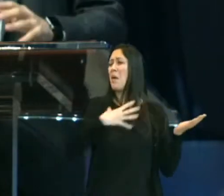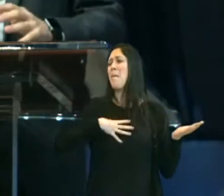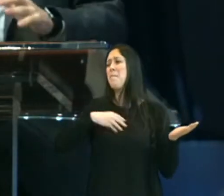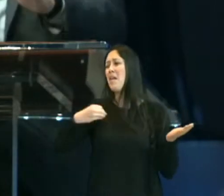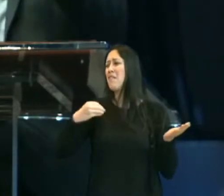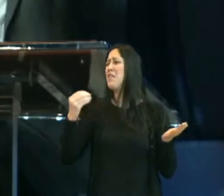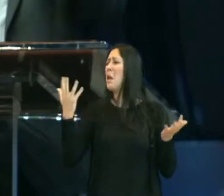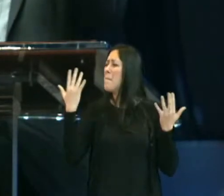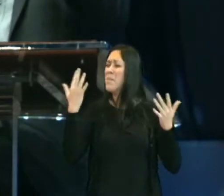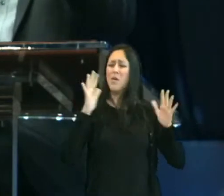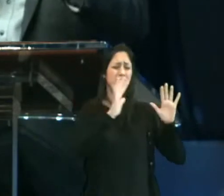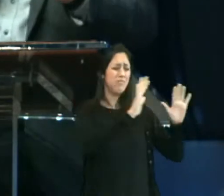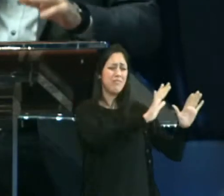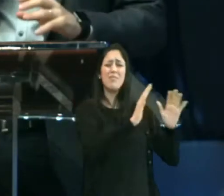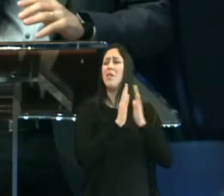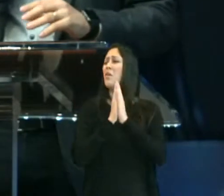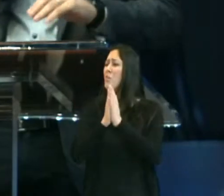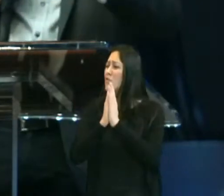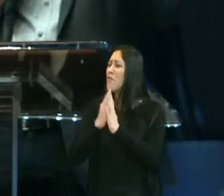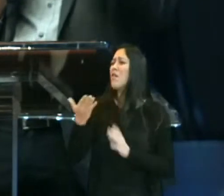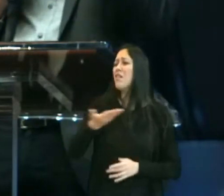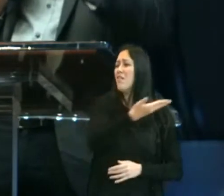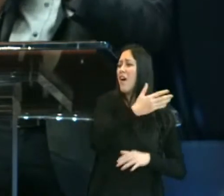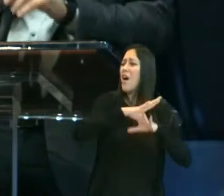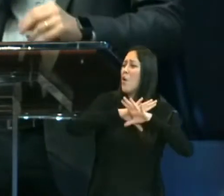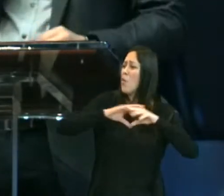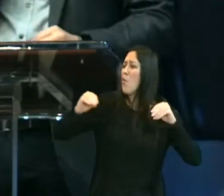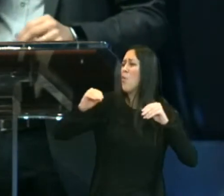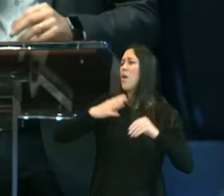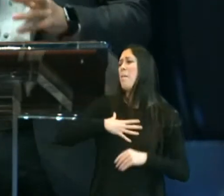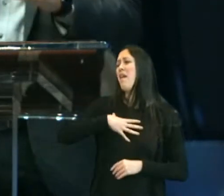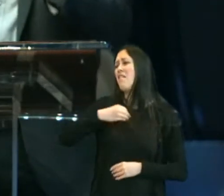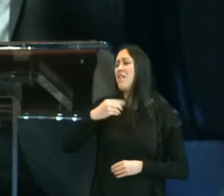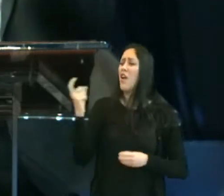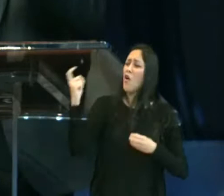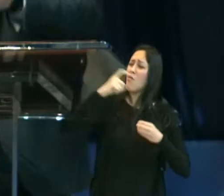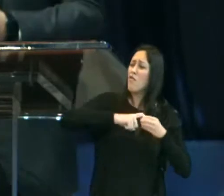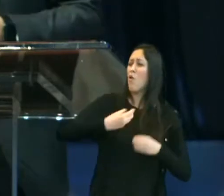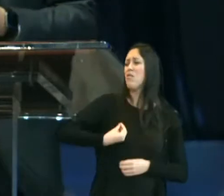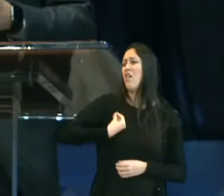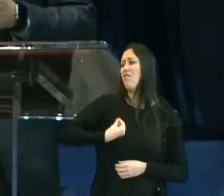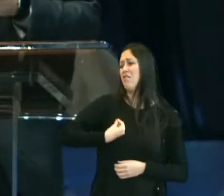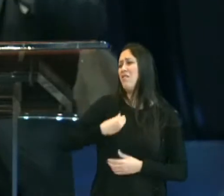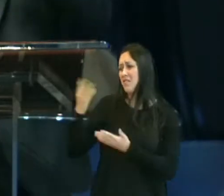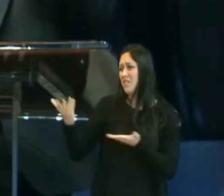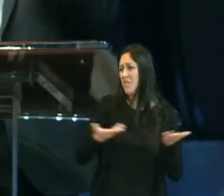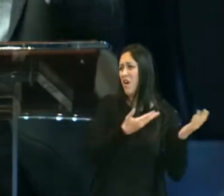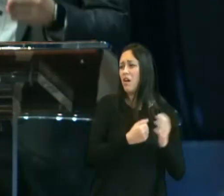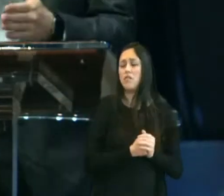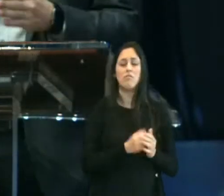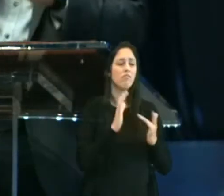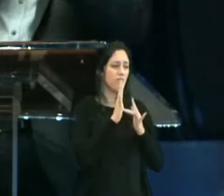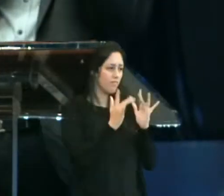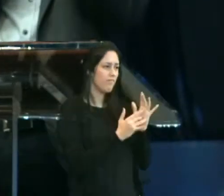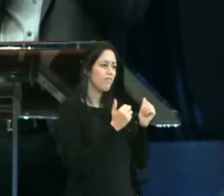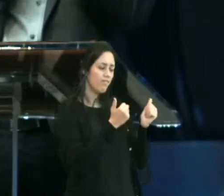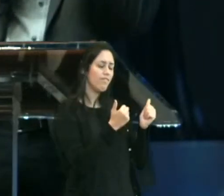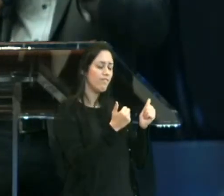ela, para que seja curada e viva. Jesus foi com ele e uma